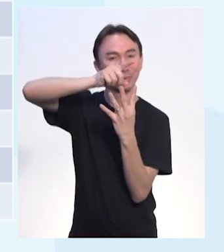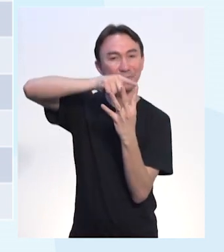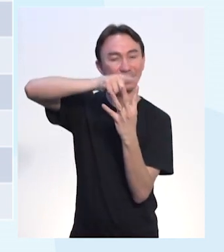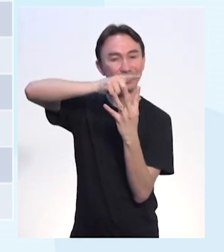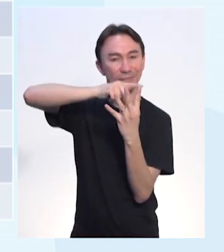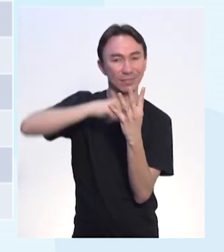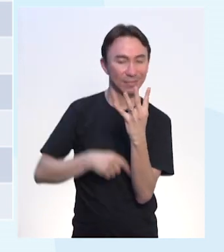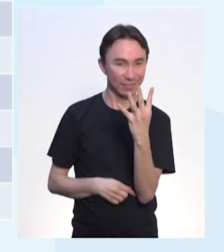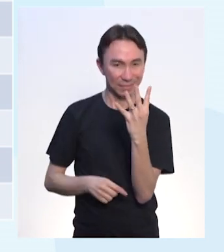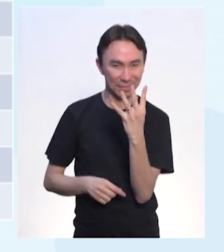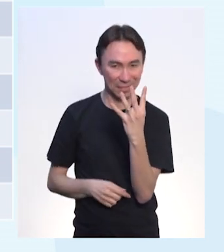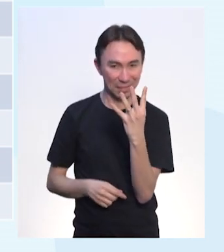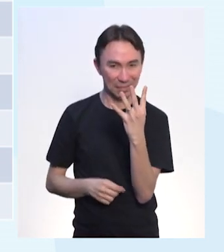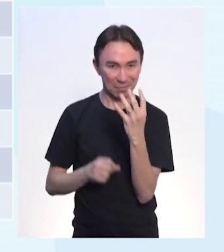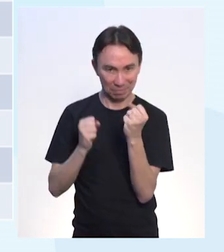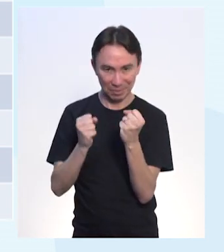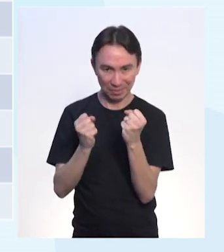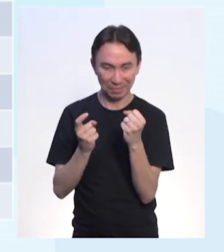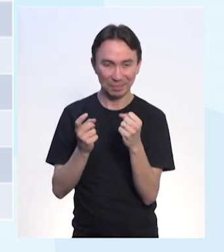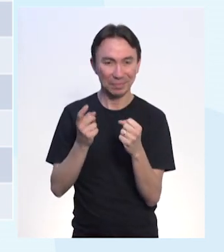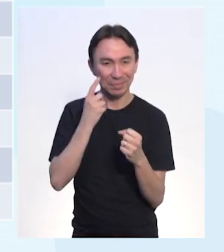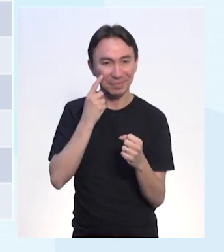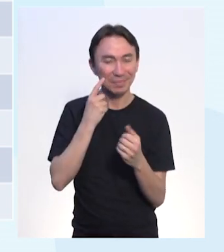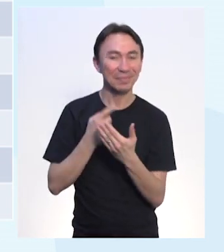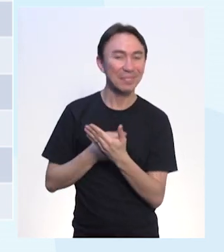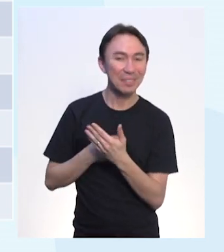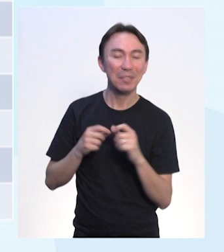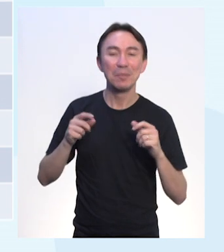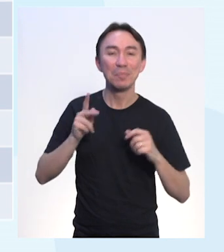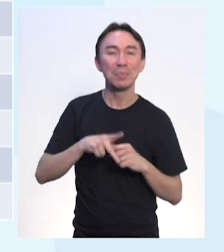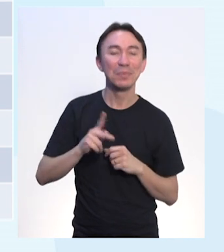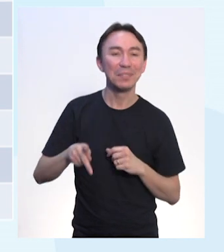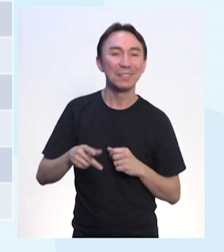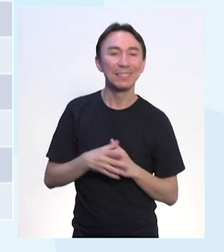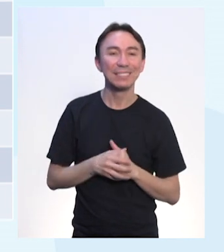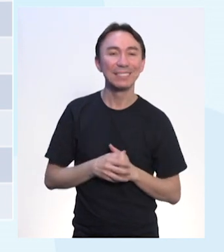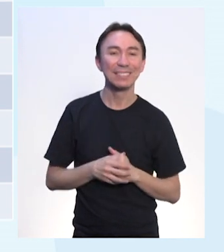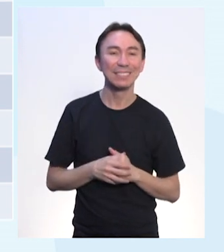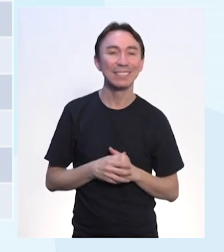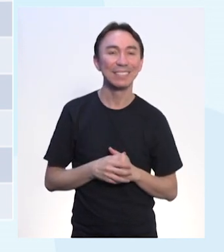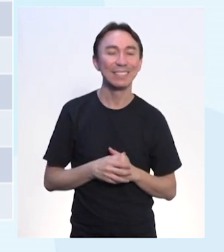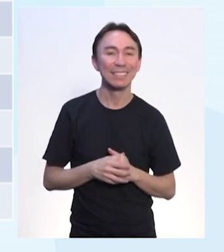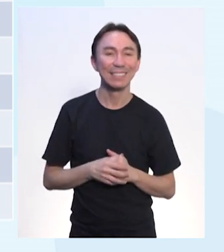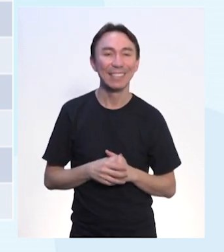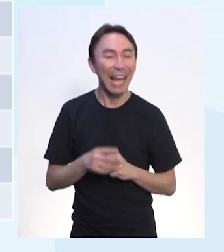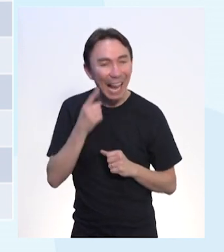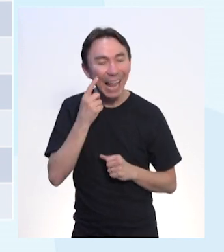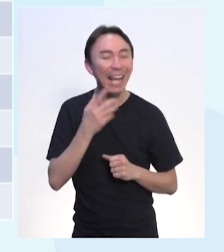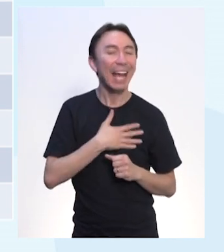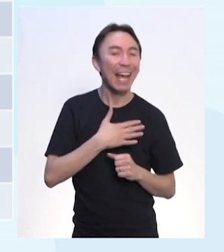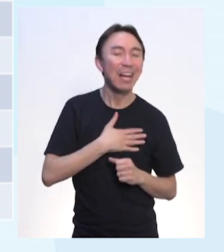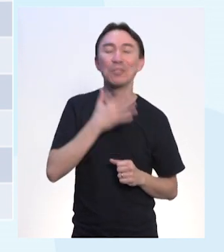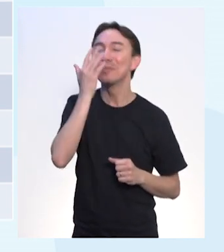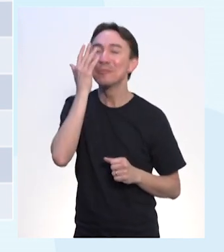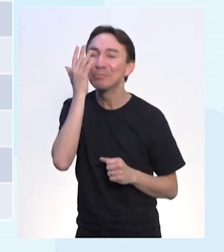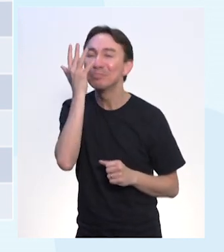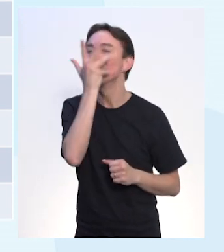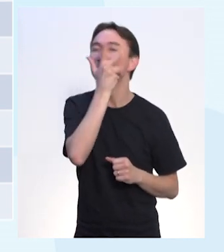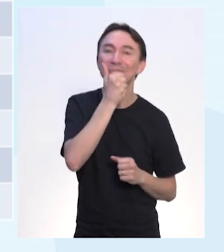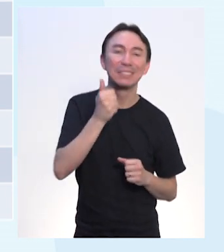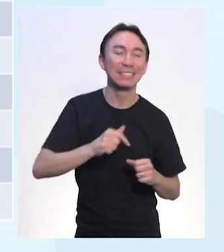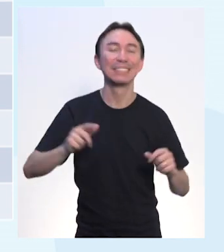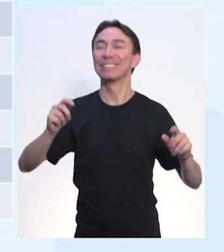em você. Pode né? voltar em mim, então, para que vocês me vejam aqui na lousa. Ela quer ficar bonita na lousa lá, para aparecer na